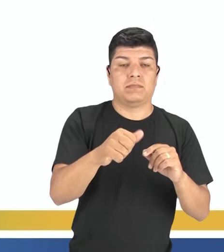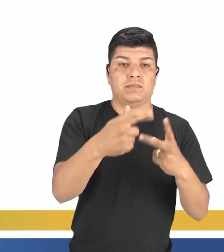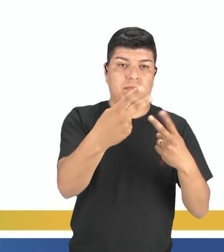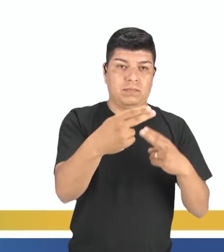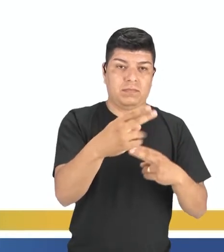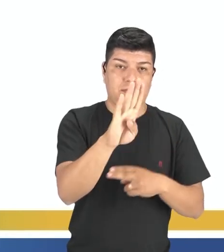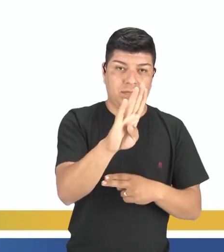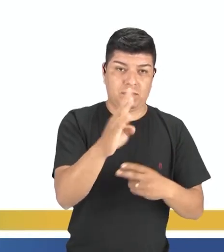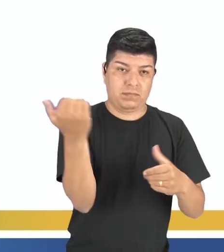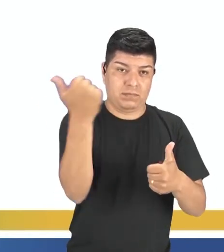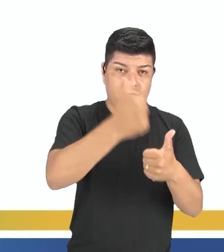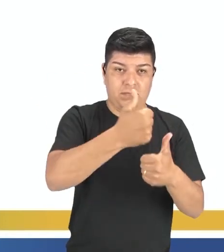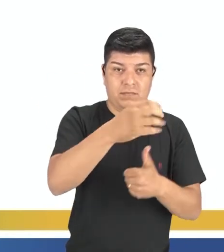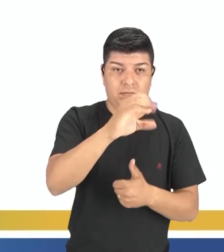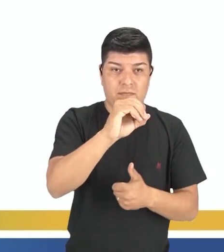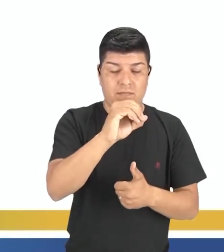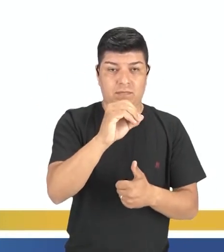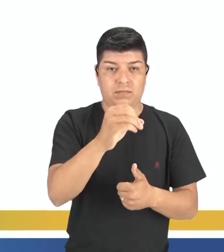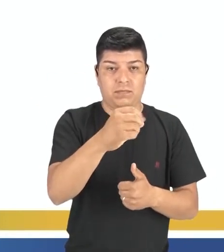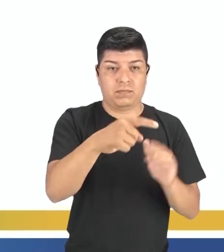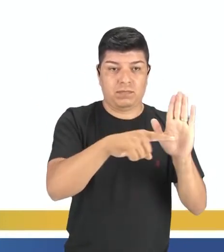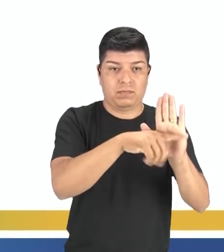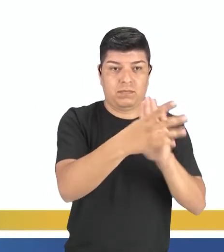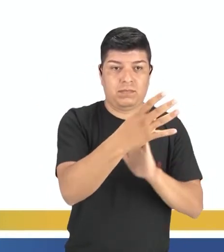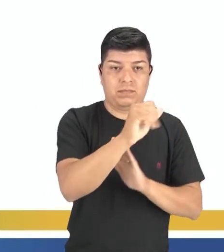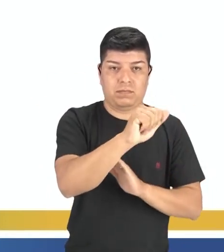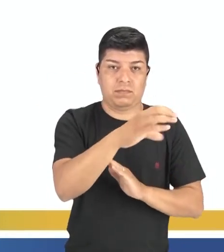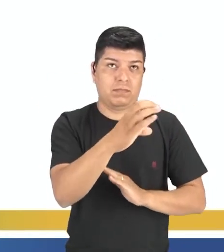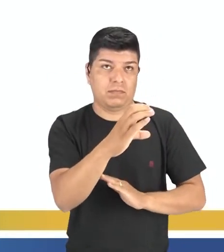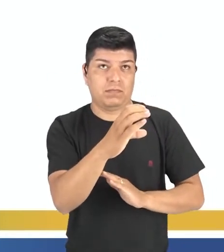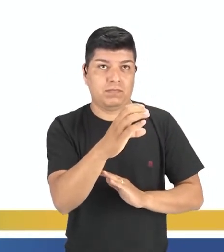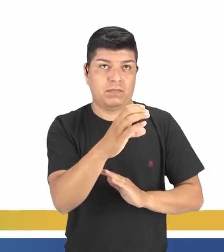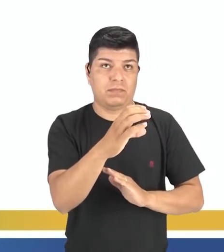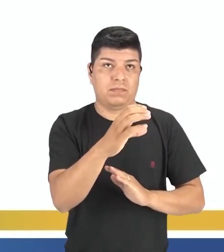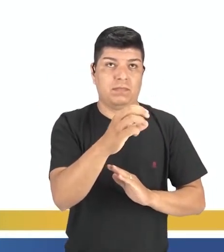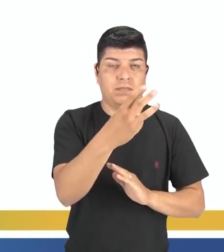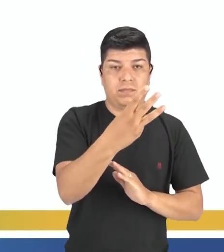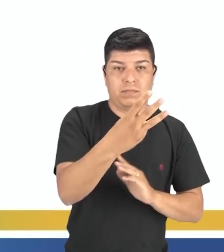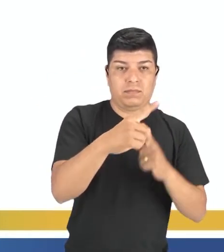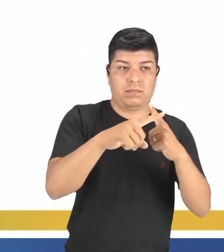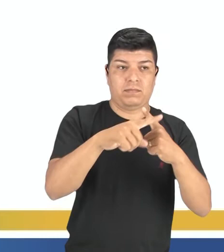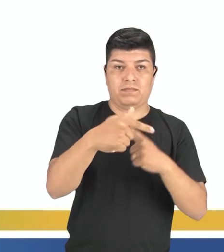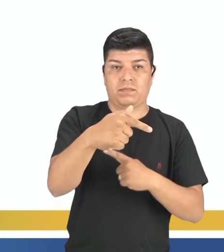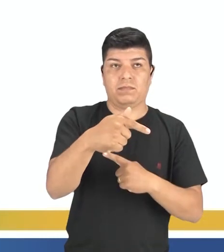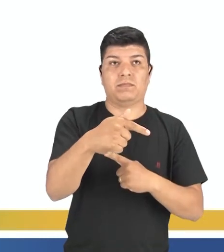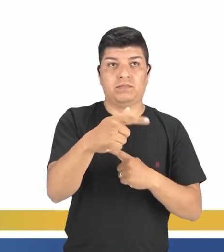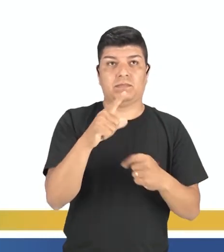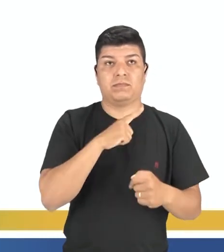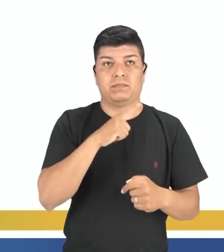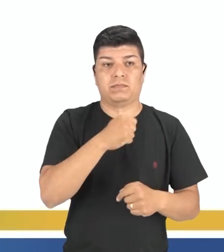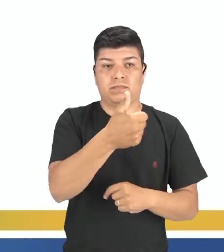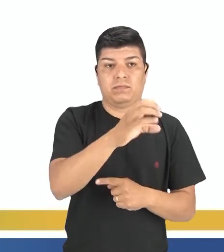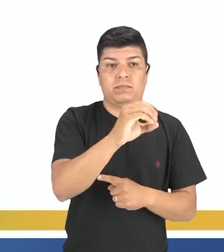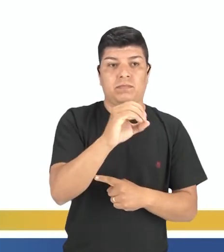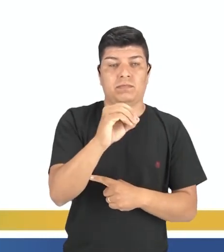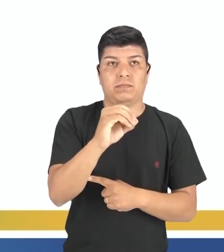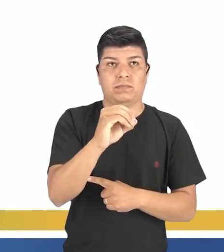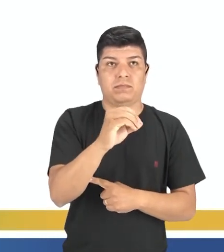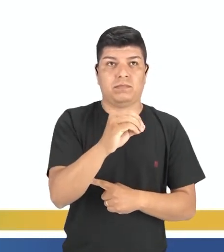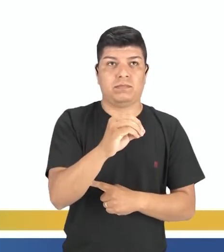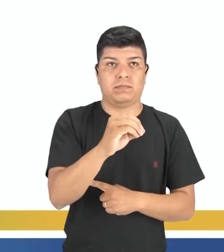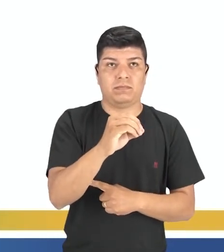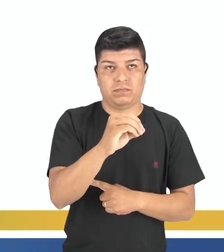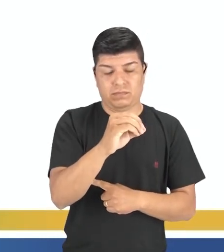10. No caso, menos 4 vezes o a, 3 vezes o c, que é 7, teremos 100 de